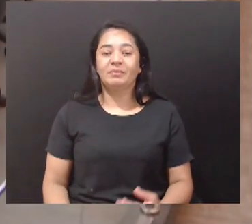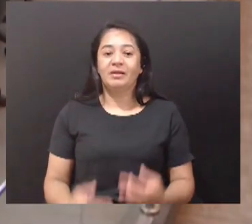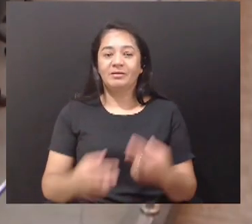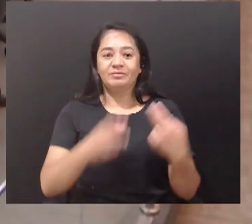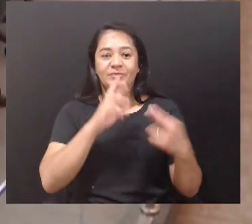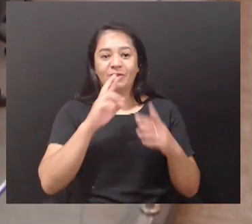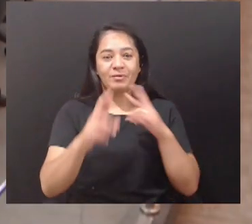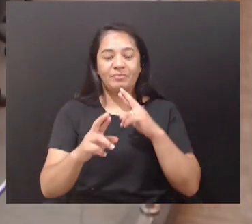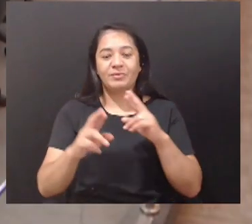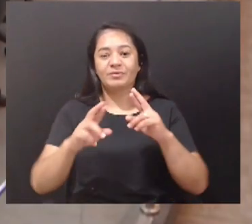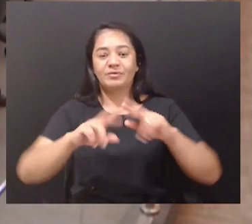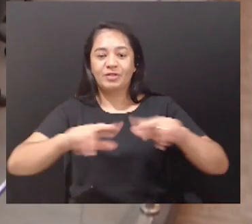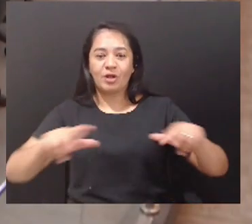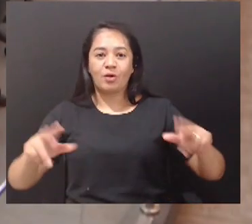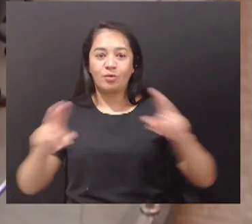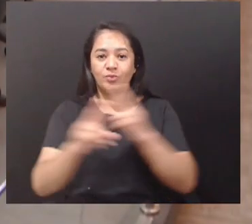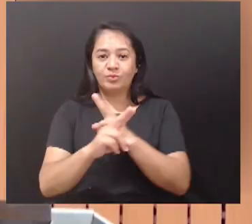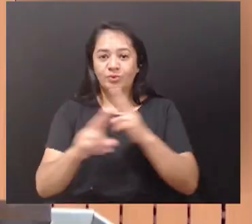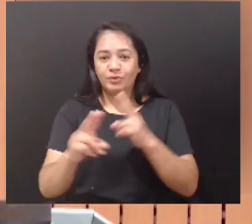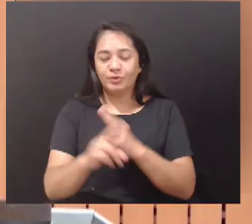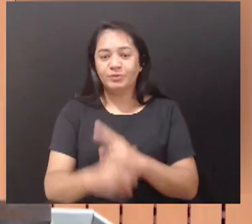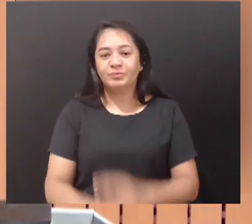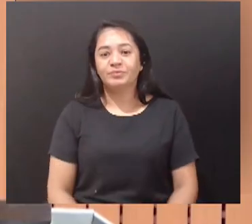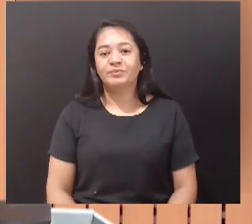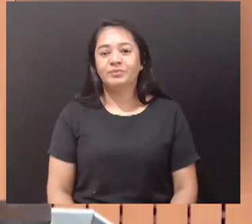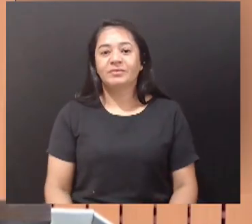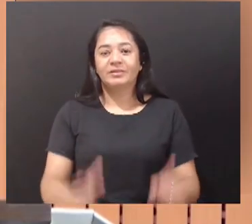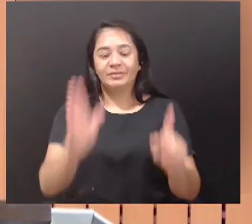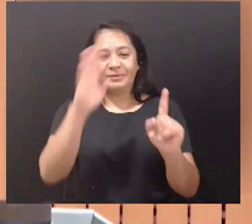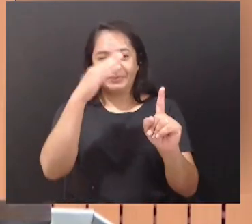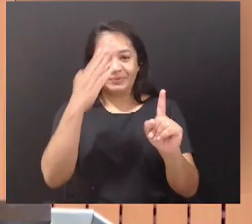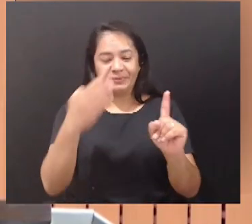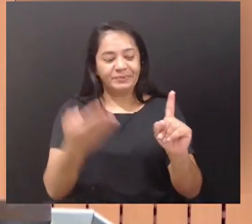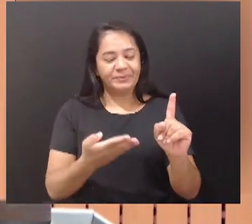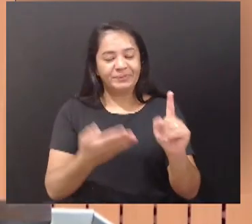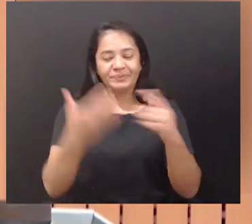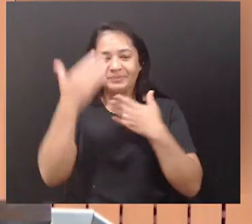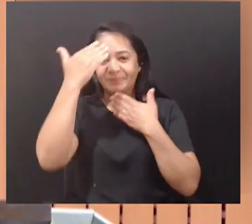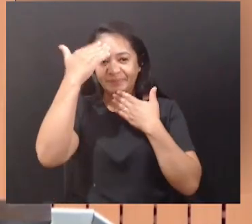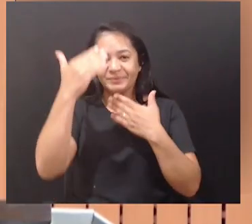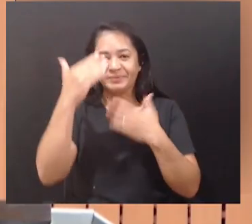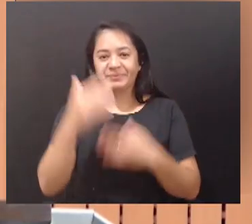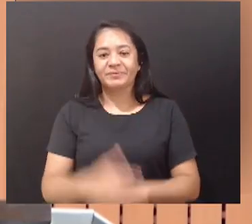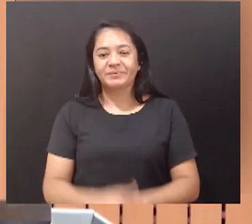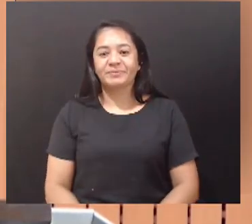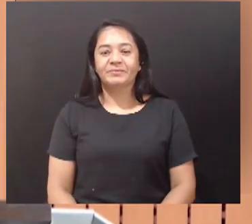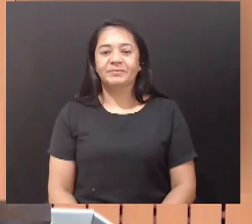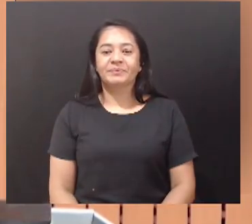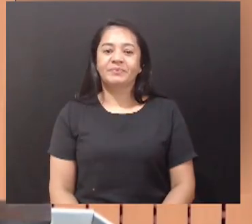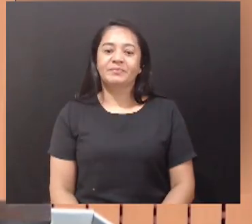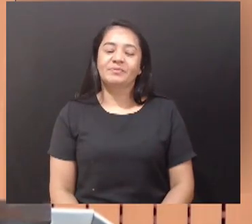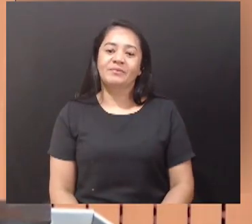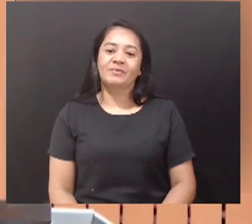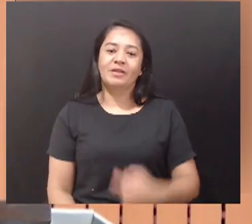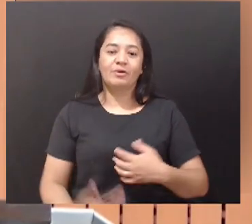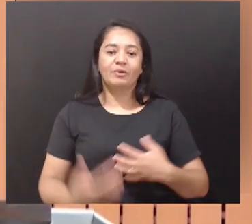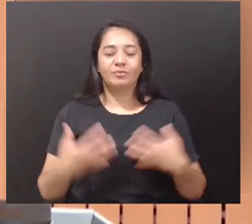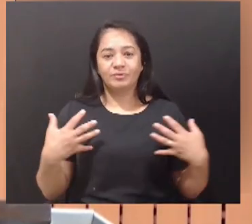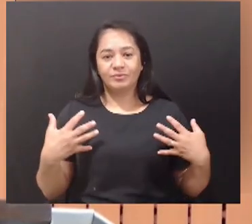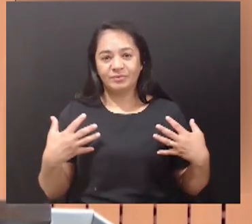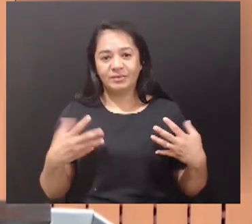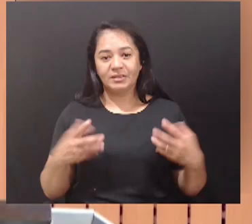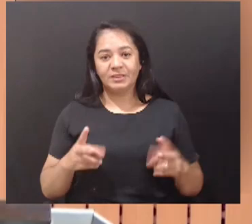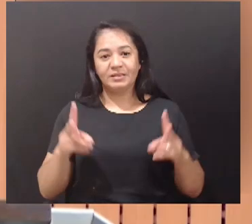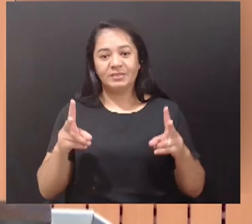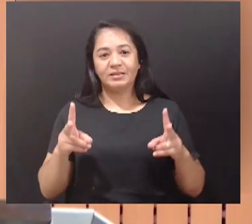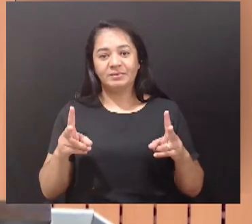de emergência. A homenageada agradeceu a honraria recebida. Falo assim com muito orgulho sempre que